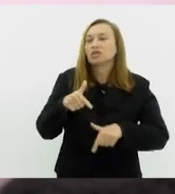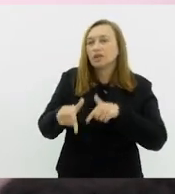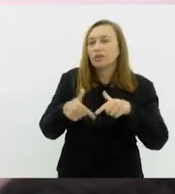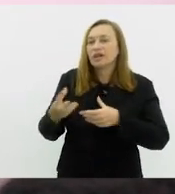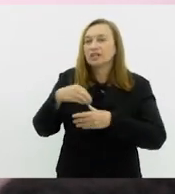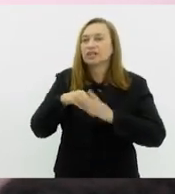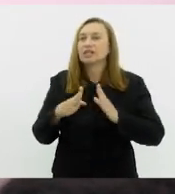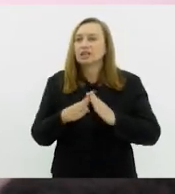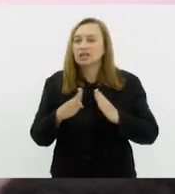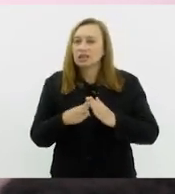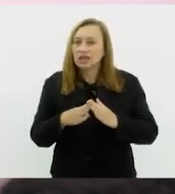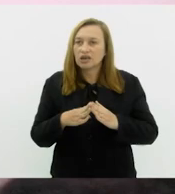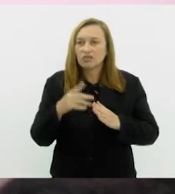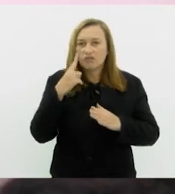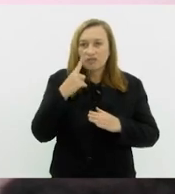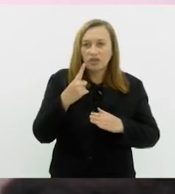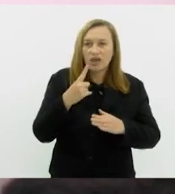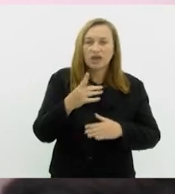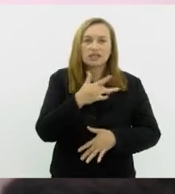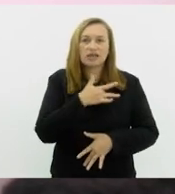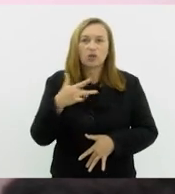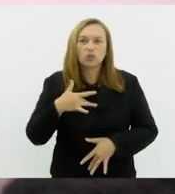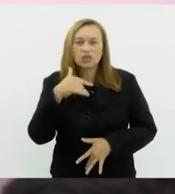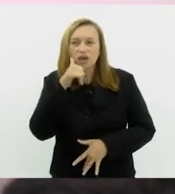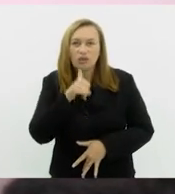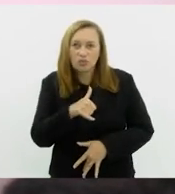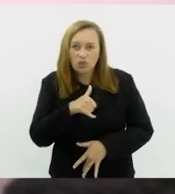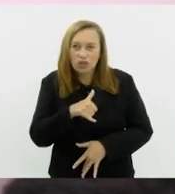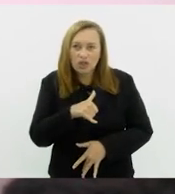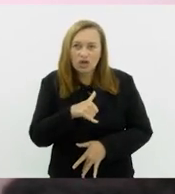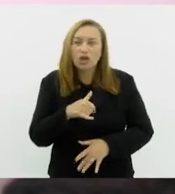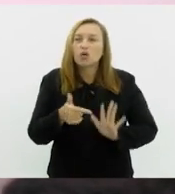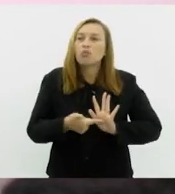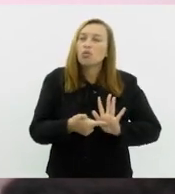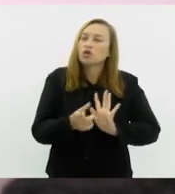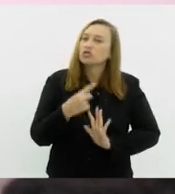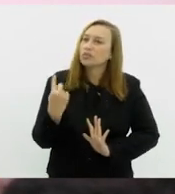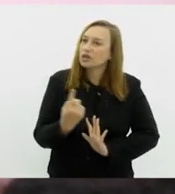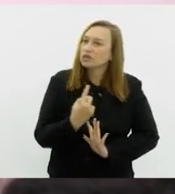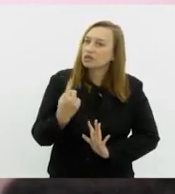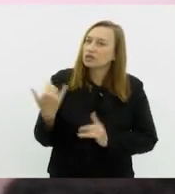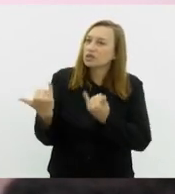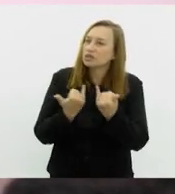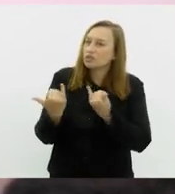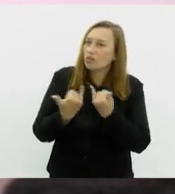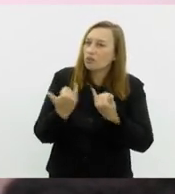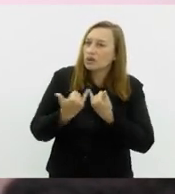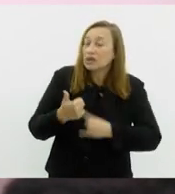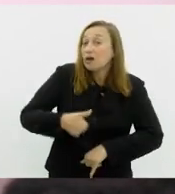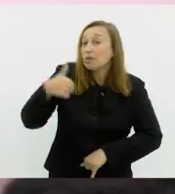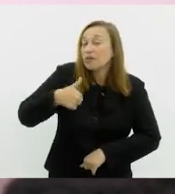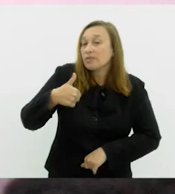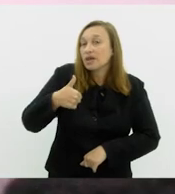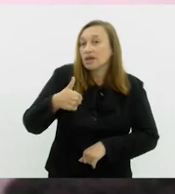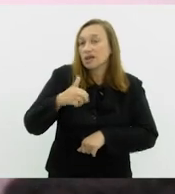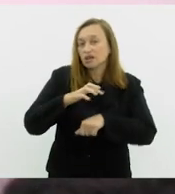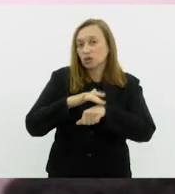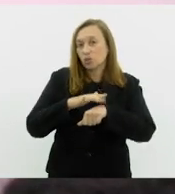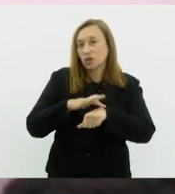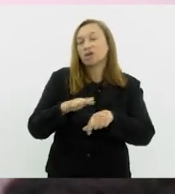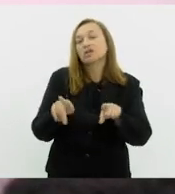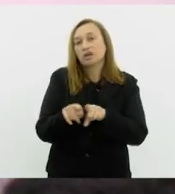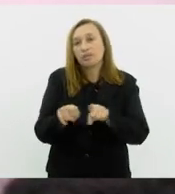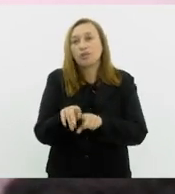quando a gente vai cruzar os dados de saúde da mulher, as evidências mostram para a gente que essas são as primeiras a adoecer e as primeiras a morrer